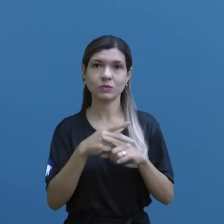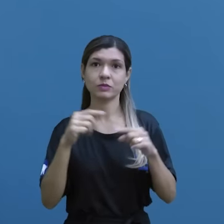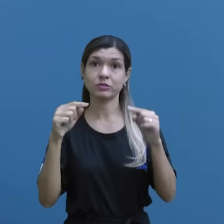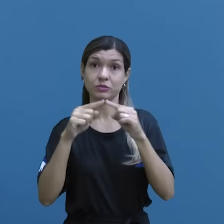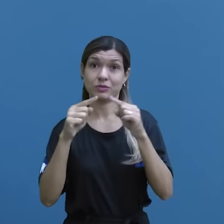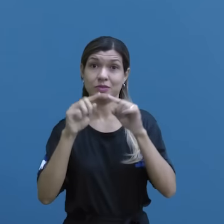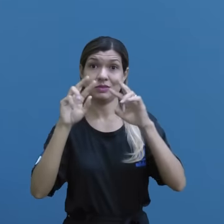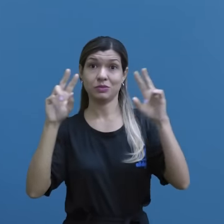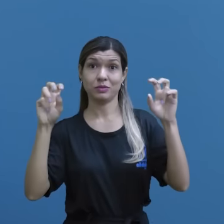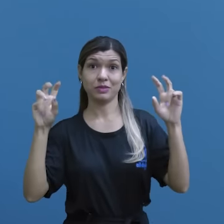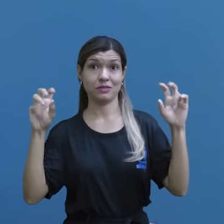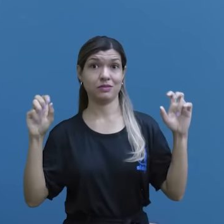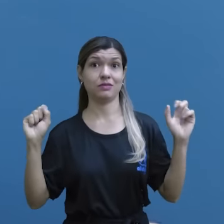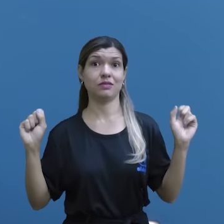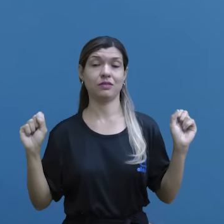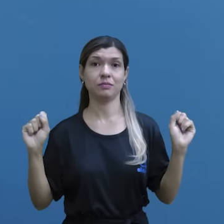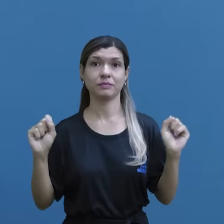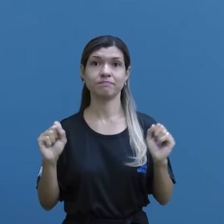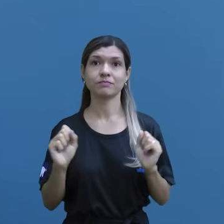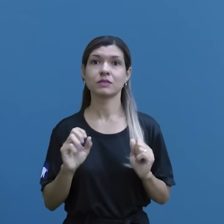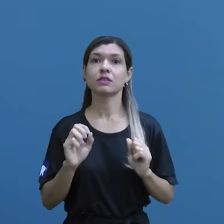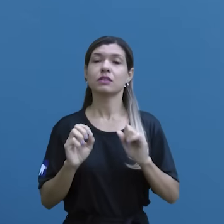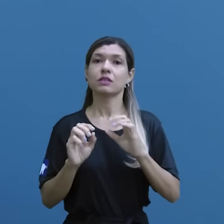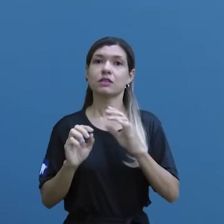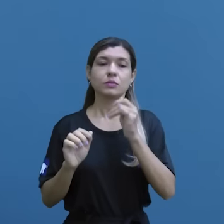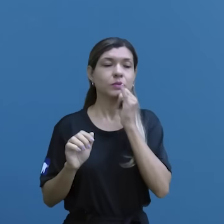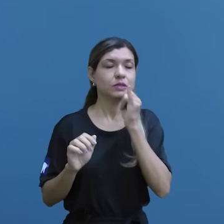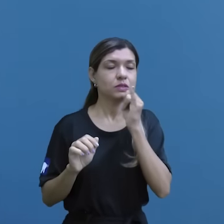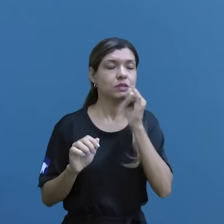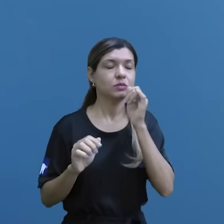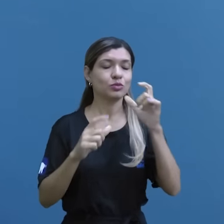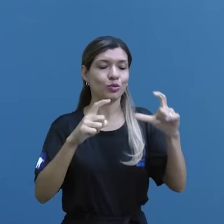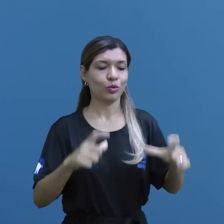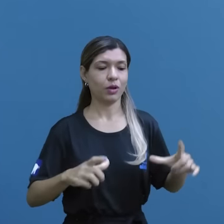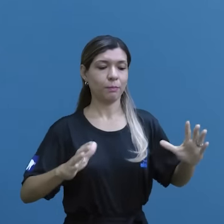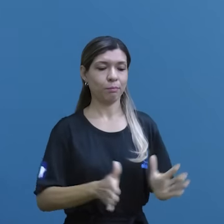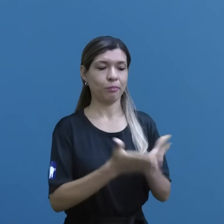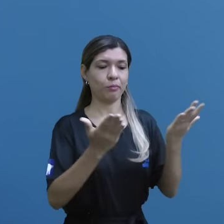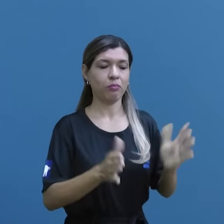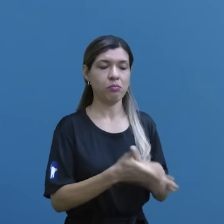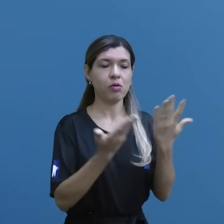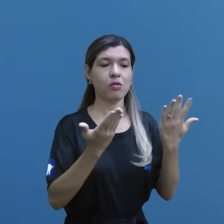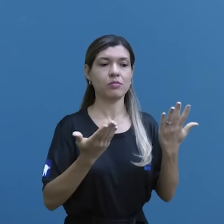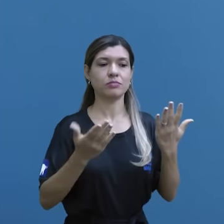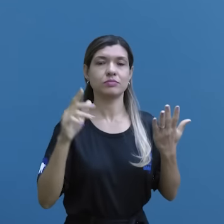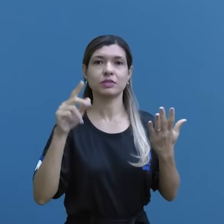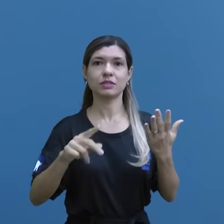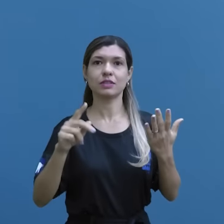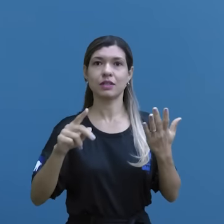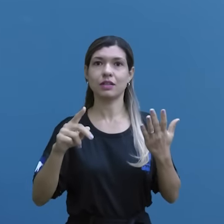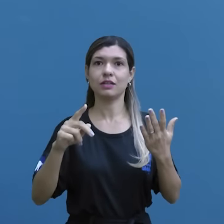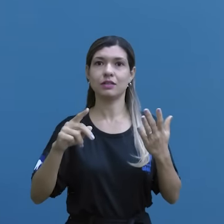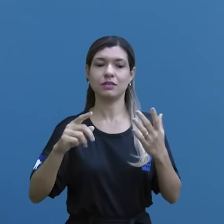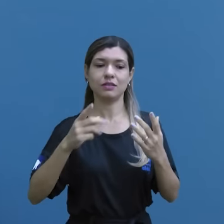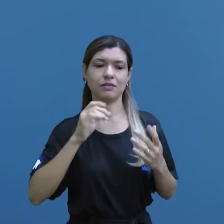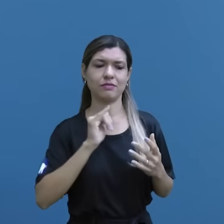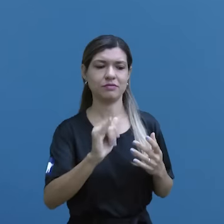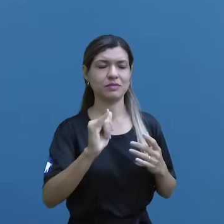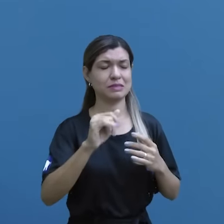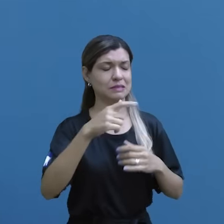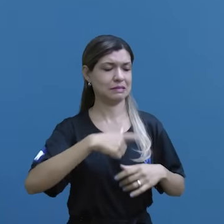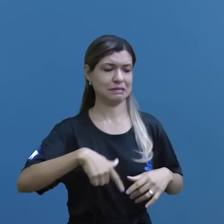dos subúrbios é um caos. Né? As ruas dos subúrbios são desordenadas. Mas ele adora aquilo. E ele descreve